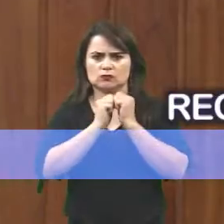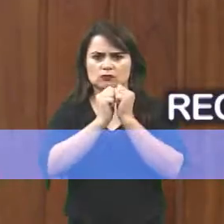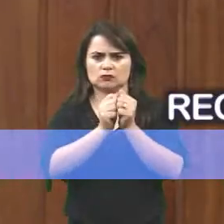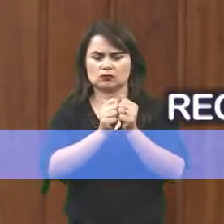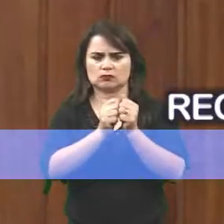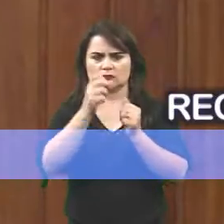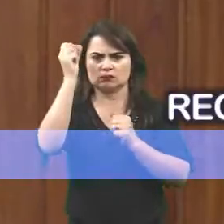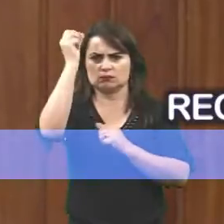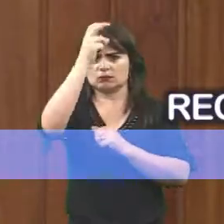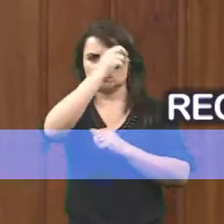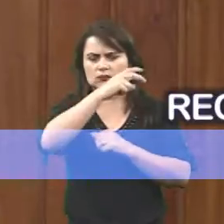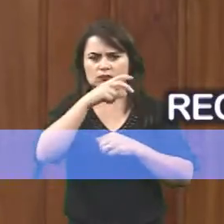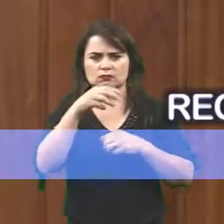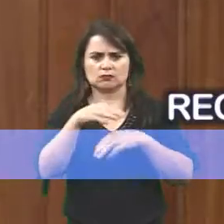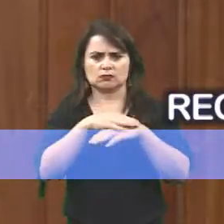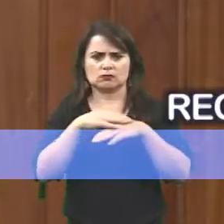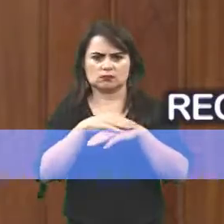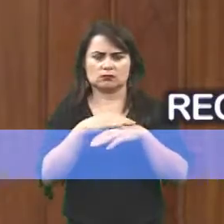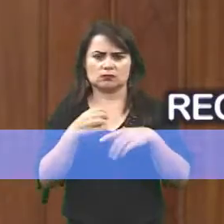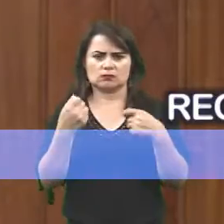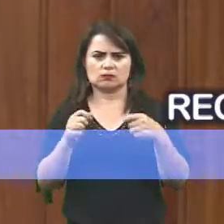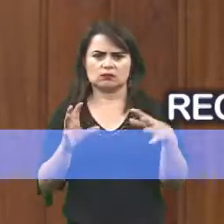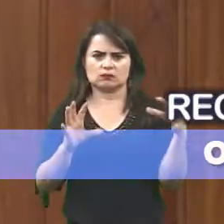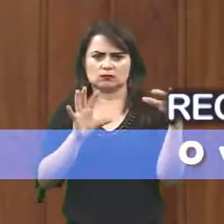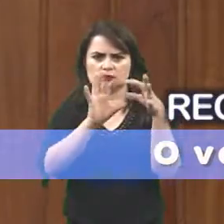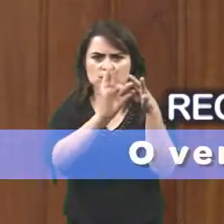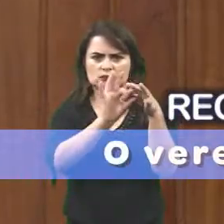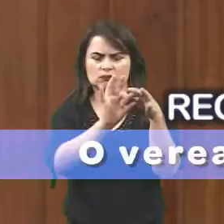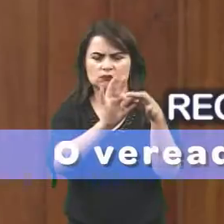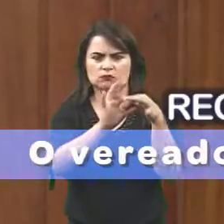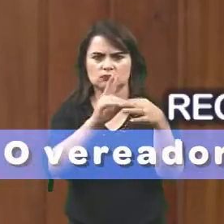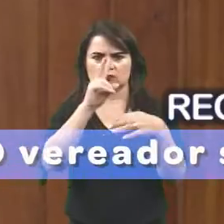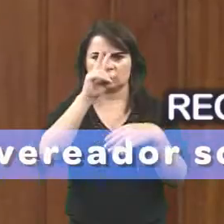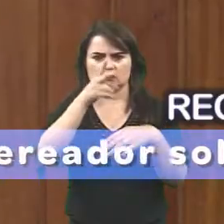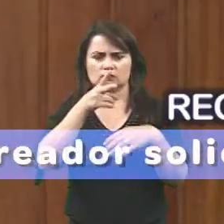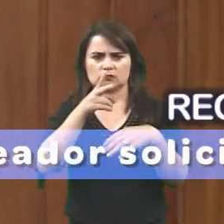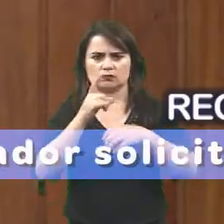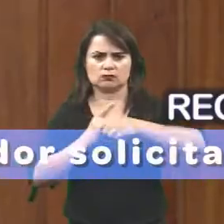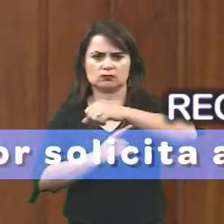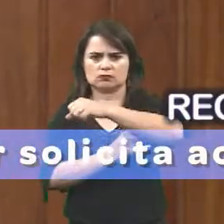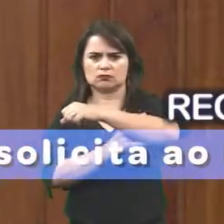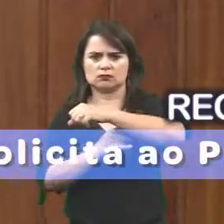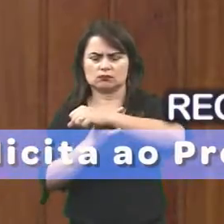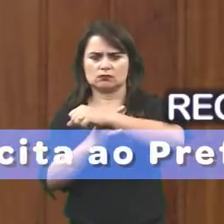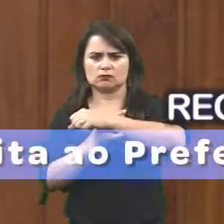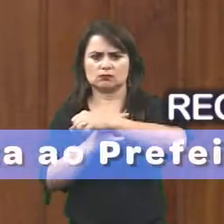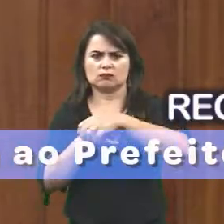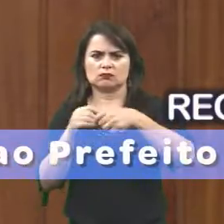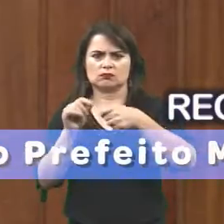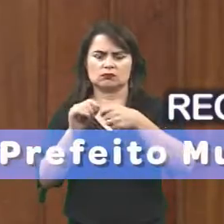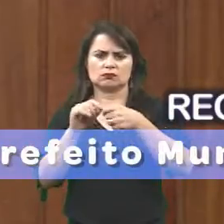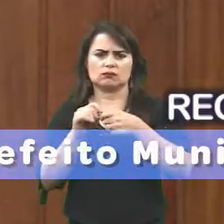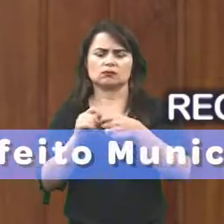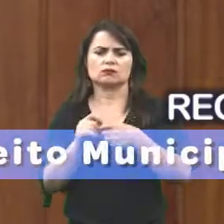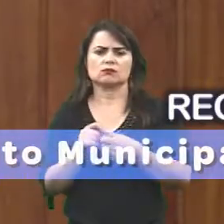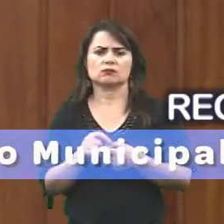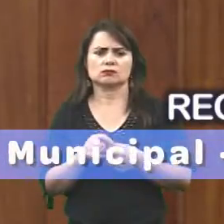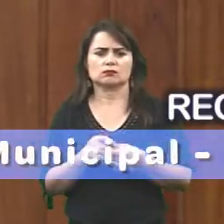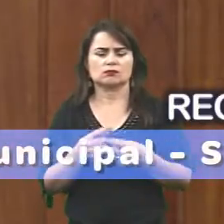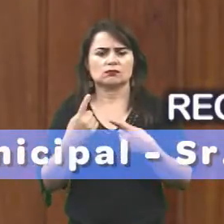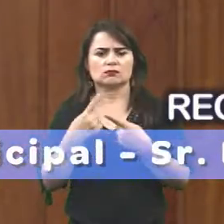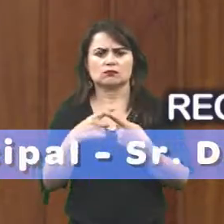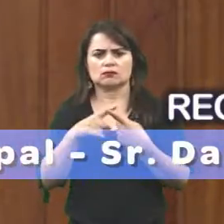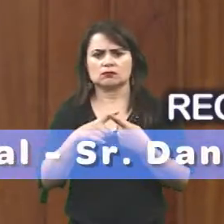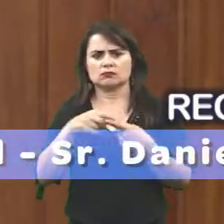por Marília também não estamos conseguindo. É um descaso, um produtor rural tem que andar 80 quilômetros para ir, mas quase